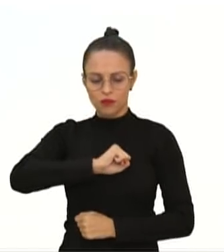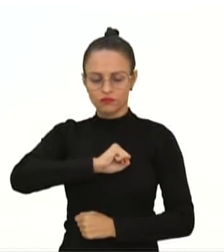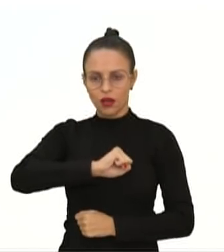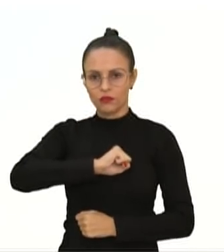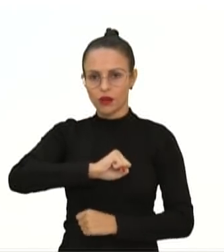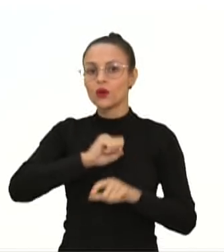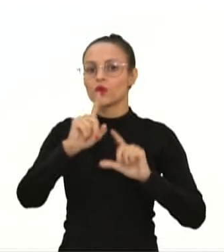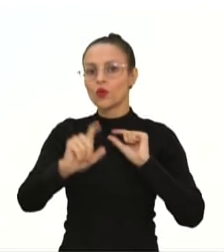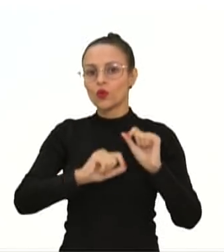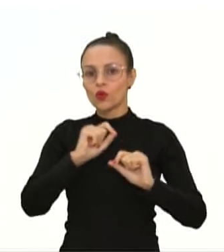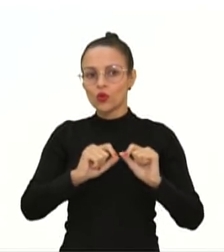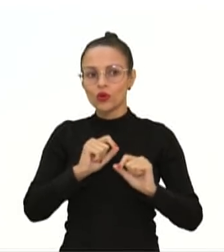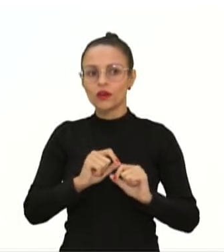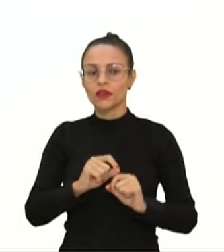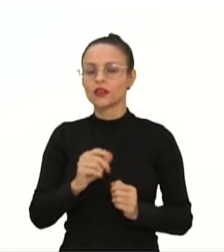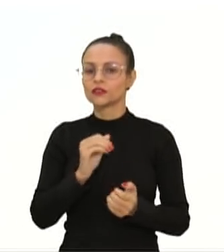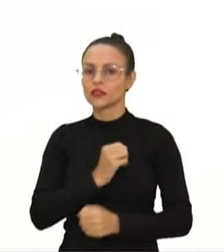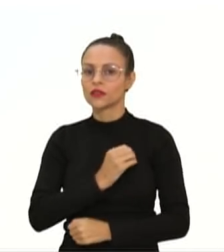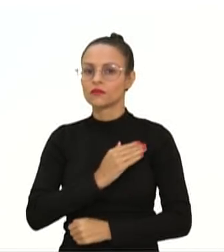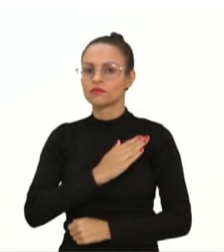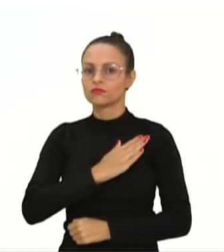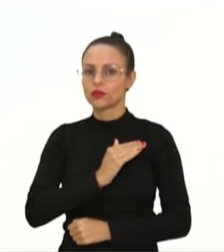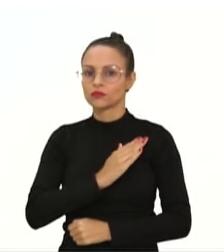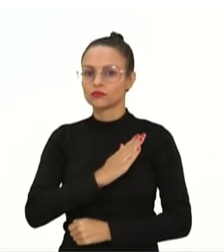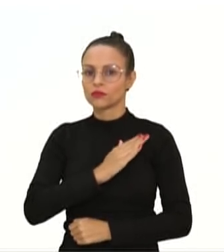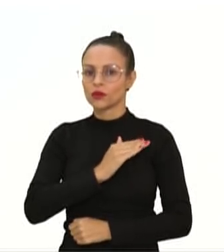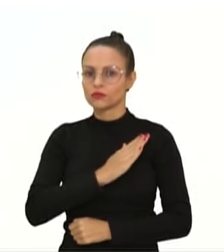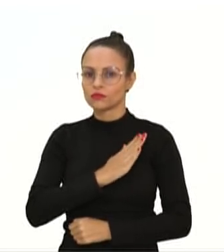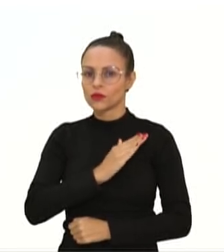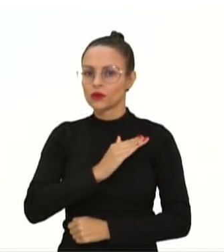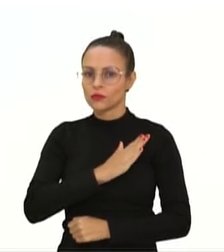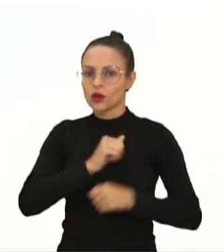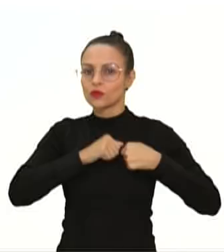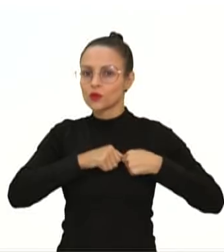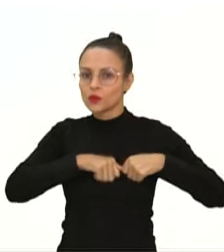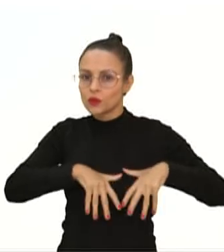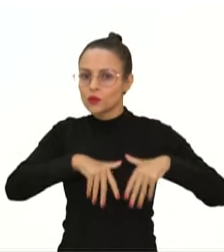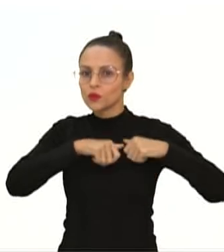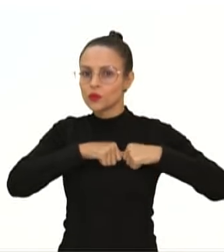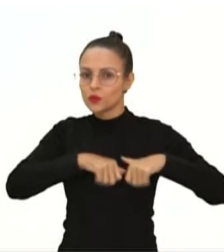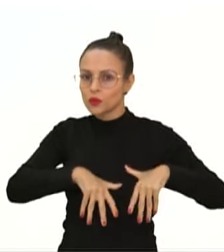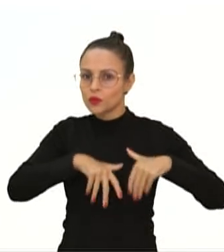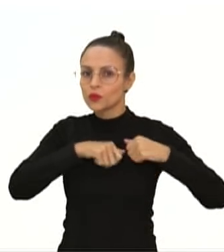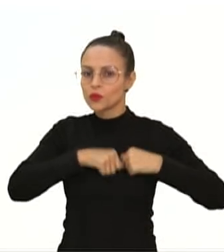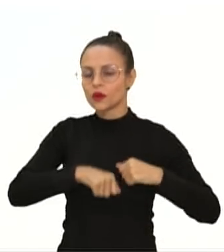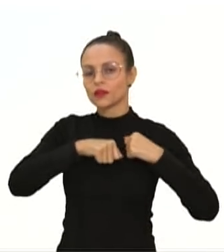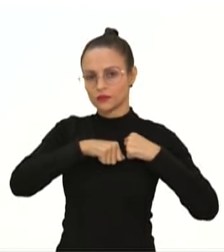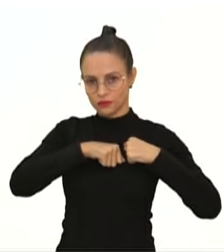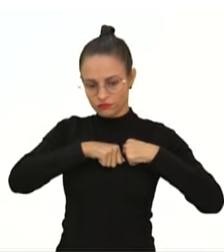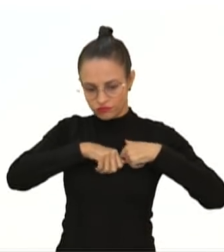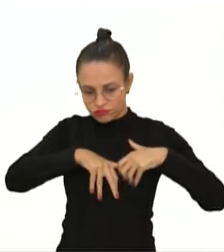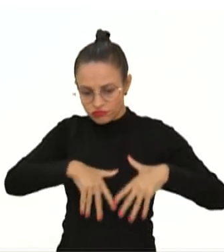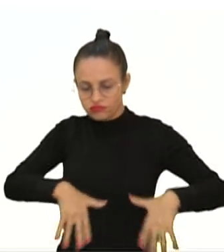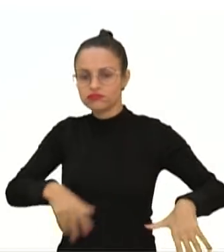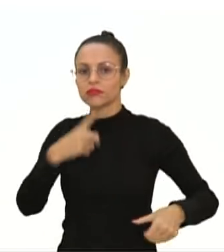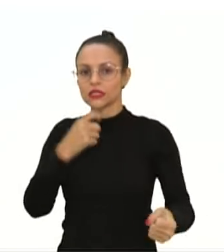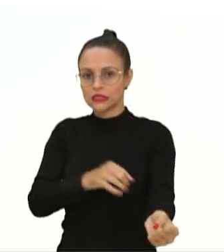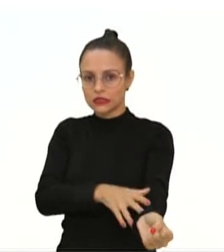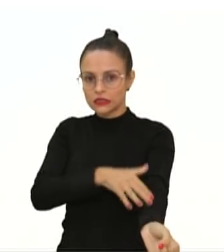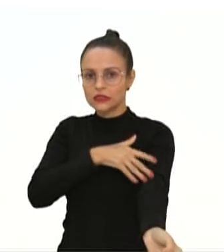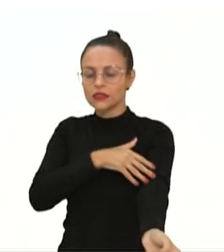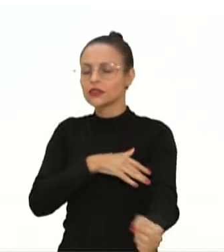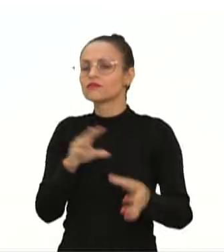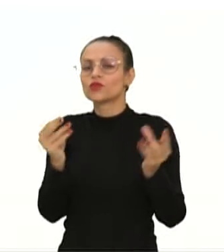vai ficar pulsando o tempo todo, jogando então o sangue nos vasos sanguíneos. Então, de